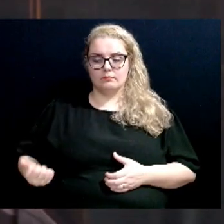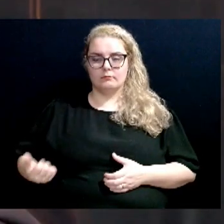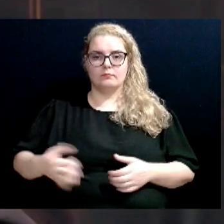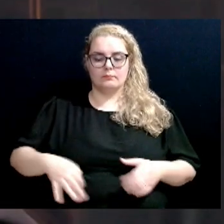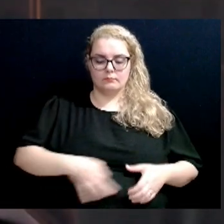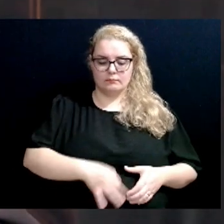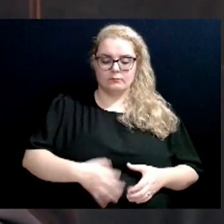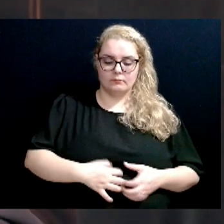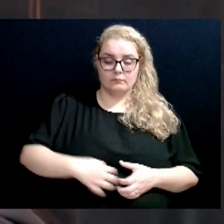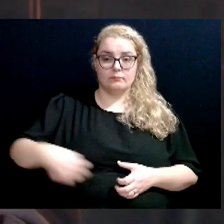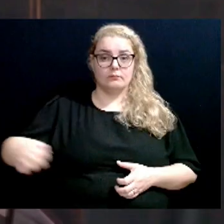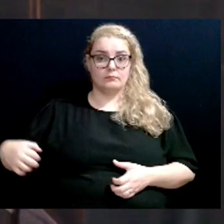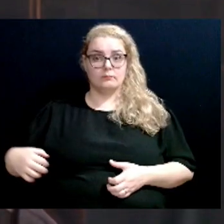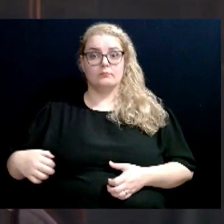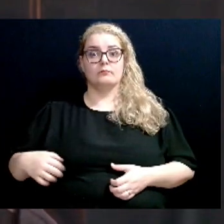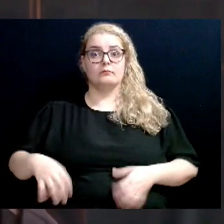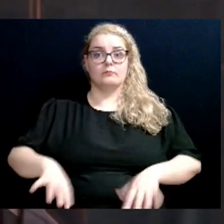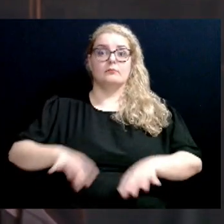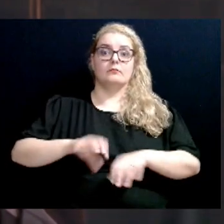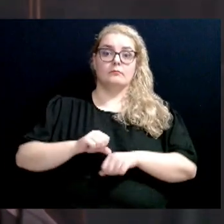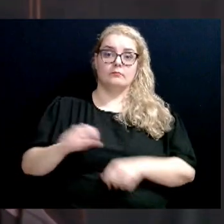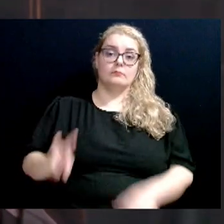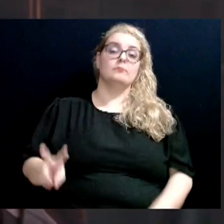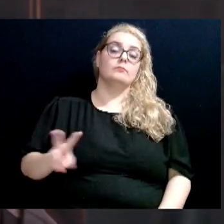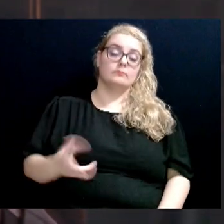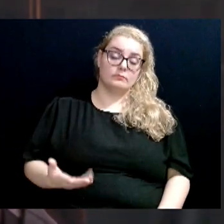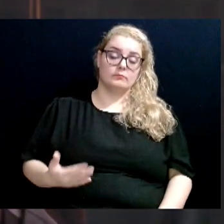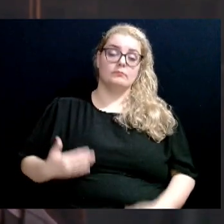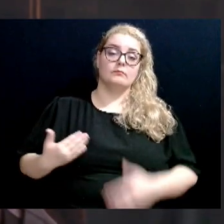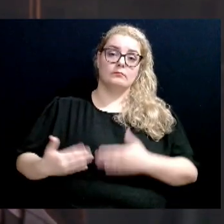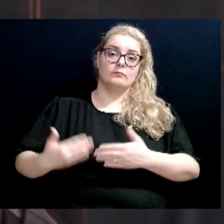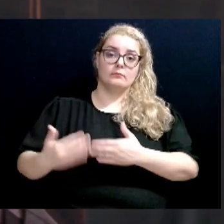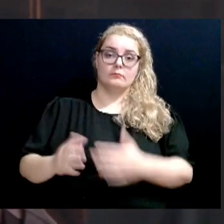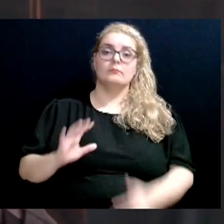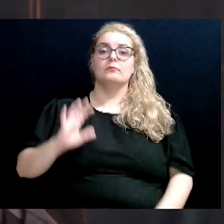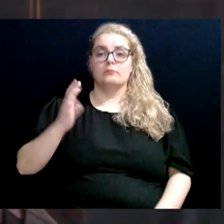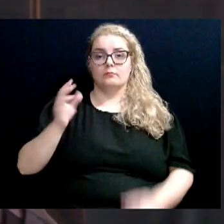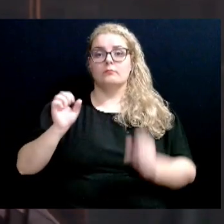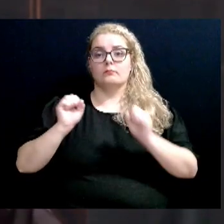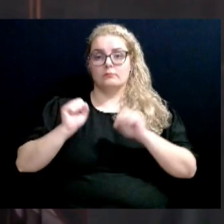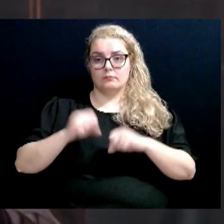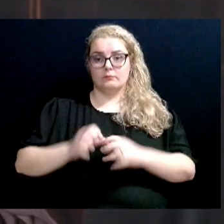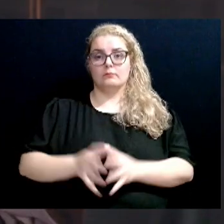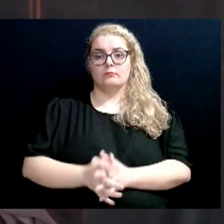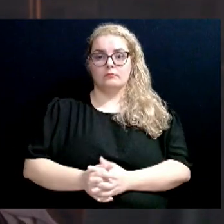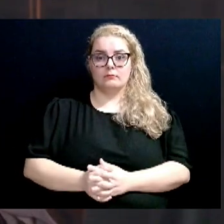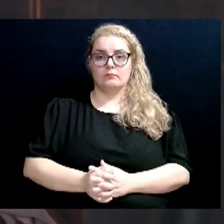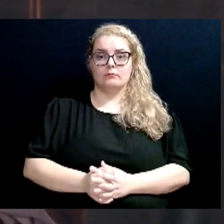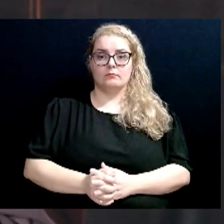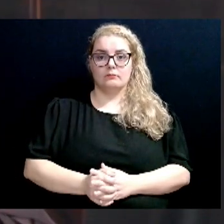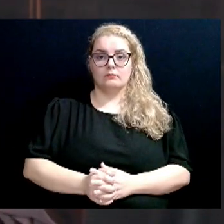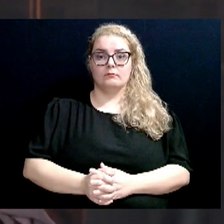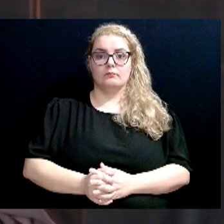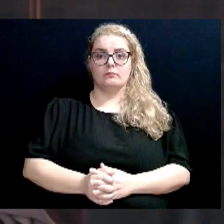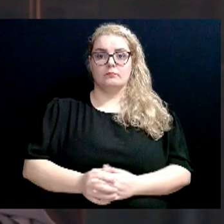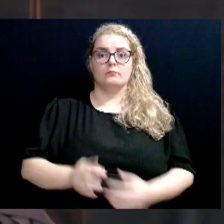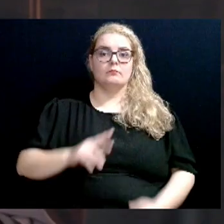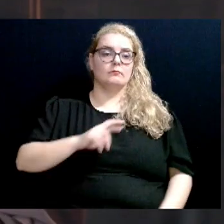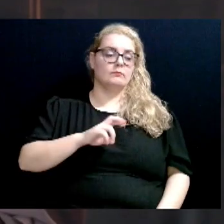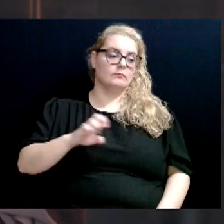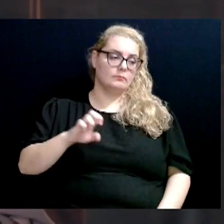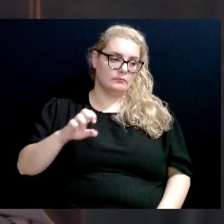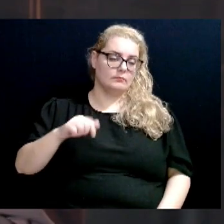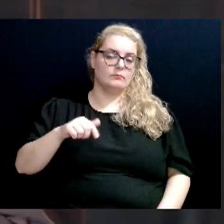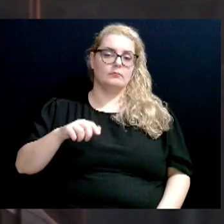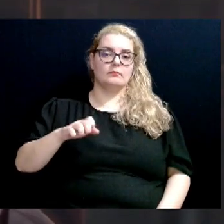das vitaminas. Então, com o tempo, ocorre sim um reequilíbrio, né, desse corpo,